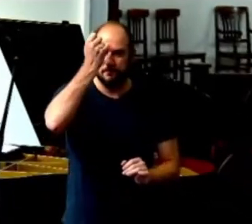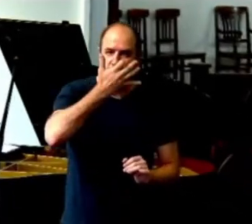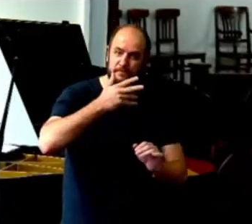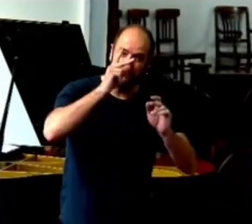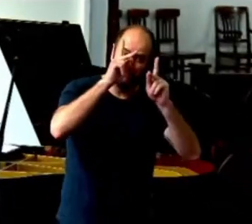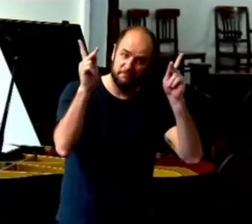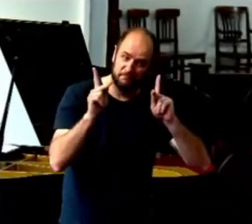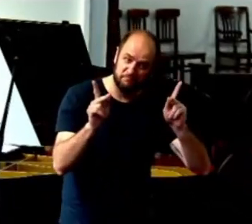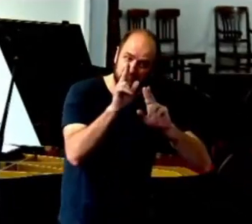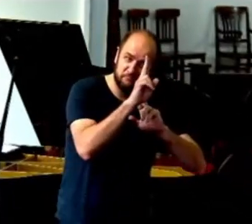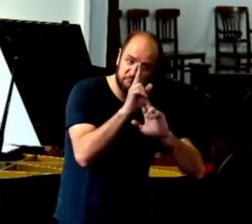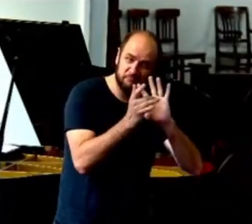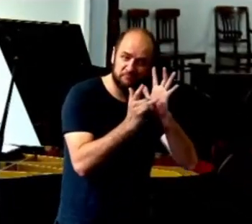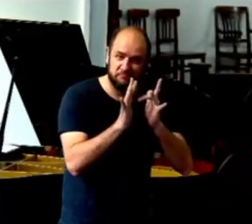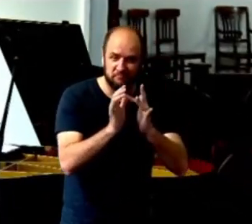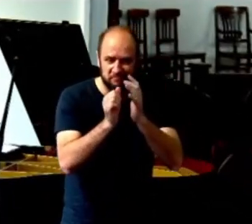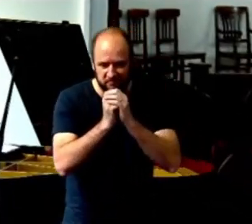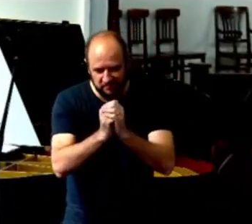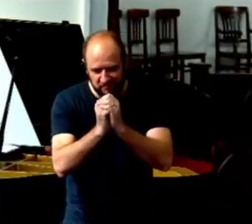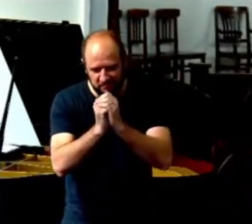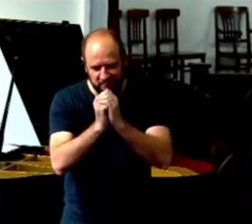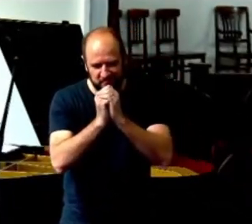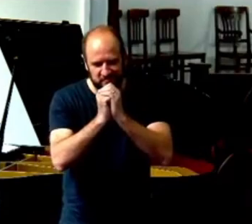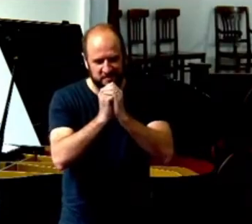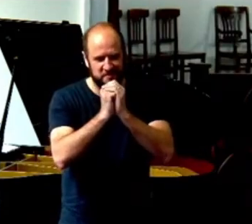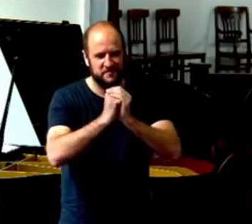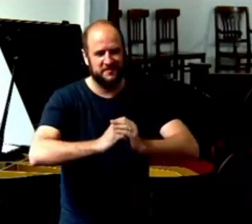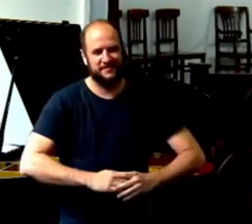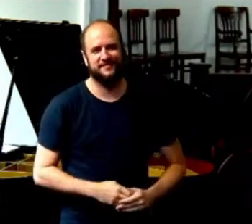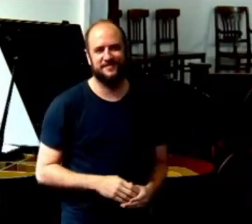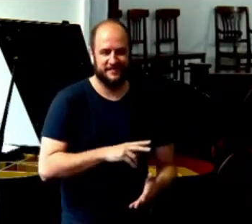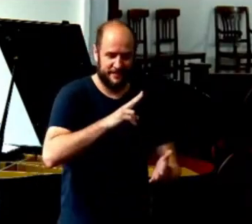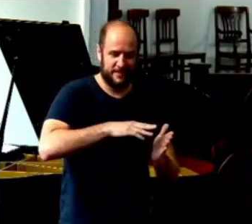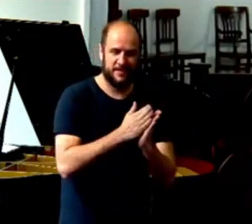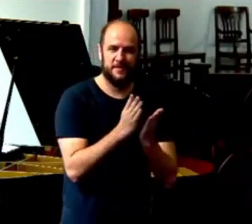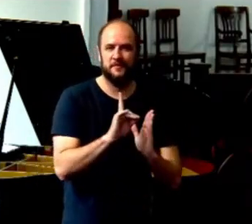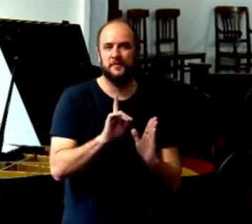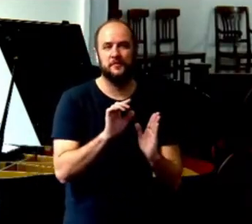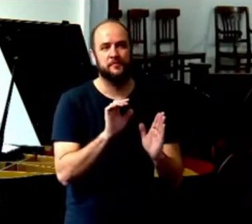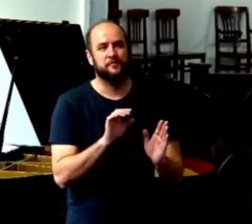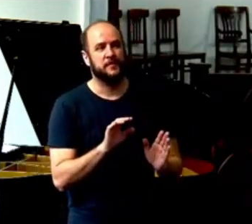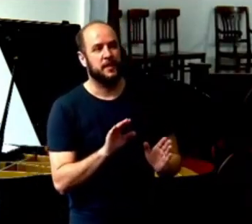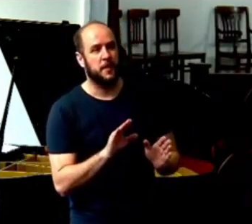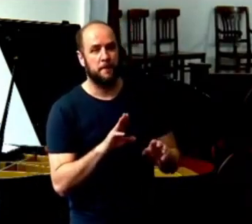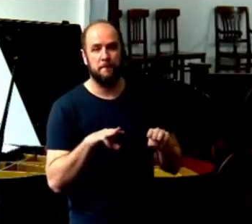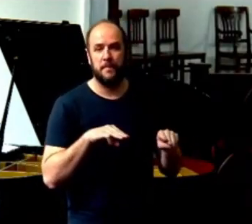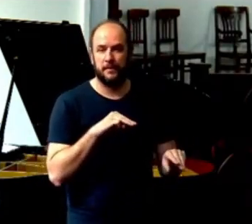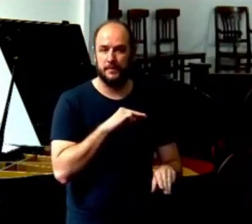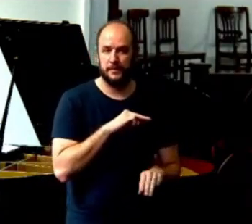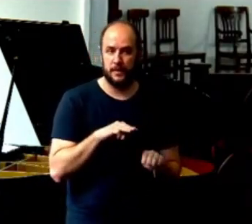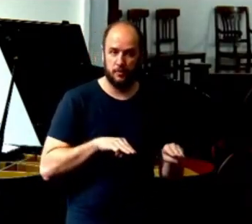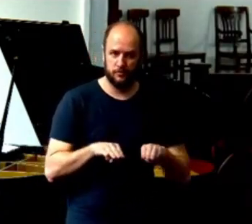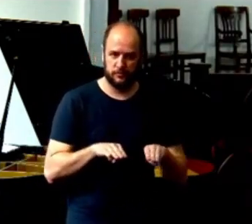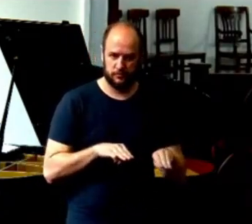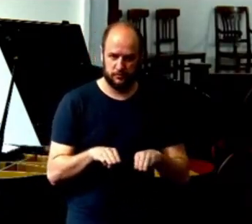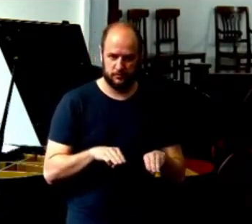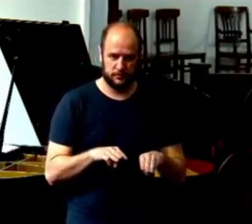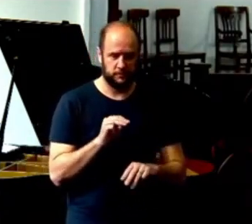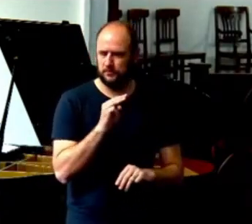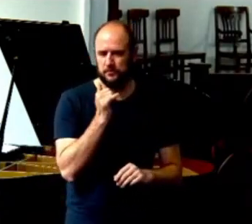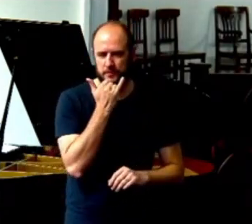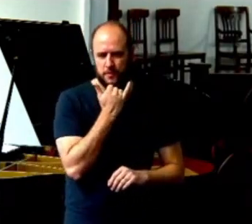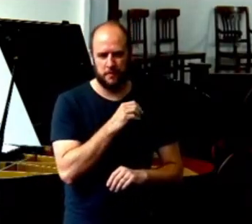Graça e paz no nome de Jesus, meus irmãos. Abra sua Bíblia no Evangelho segundo Mateus,